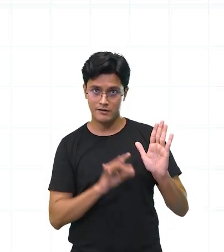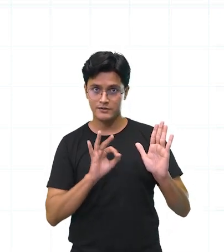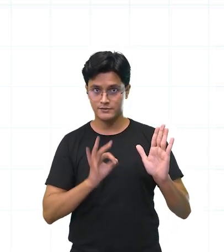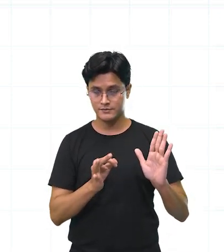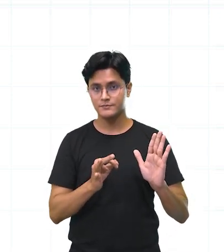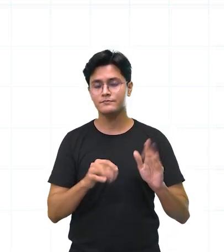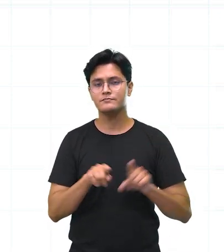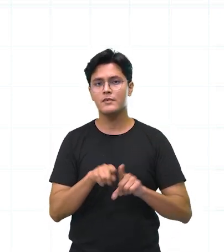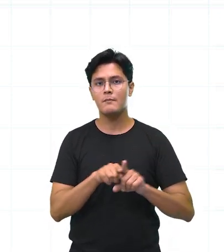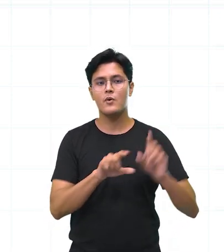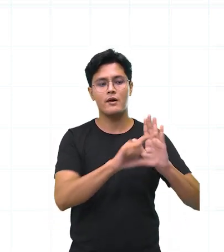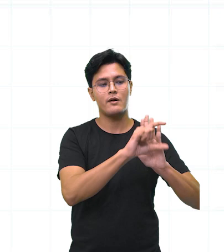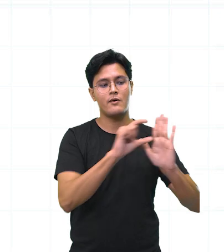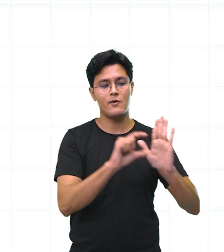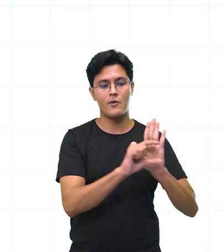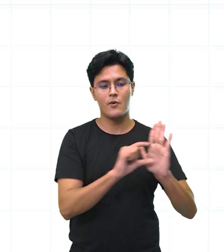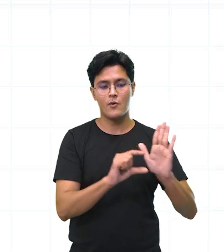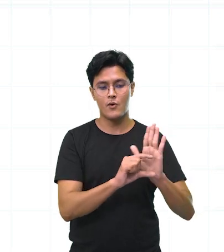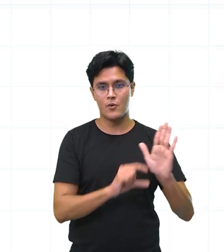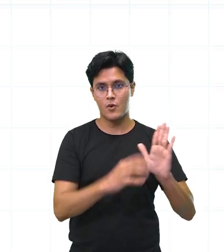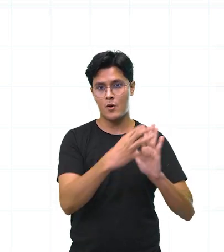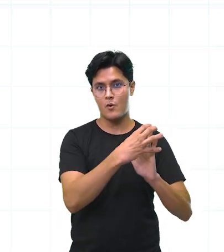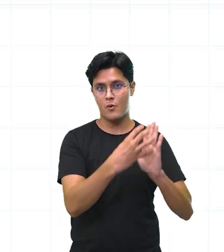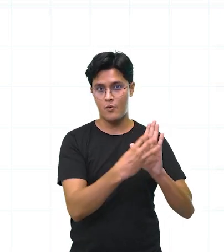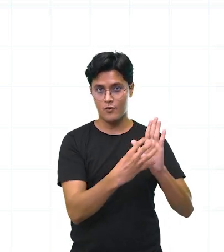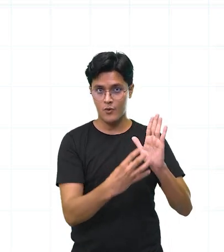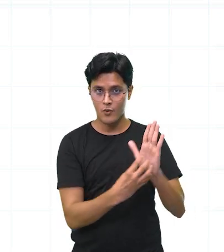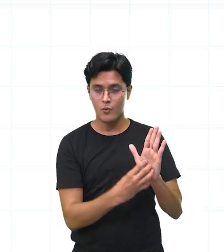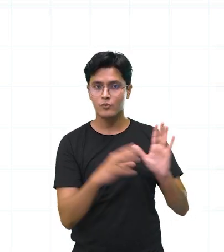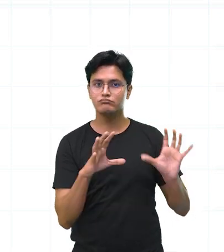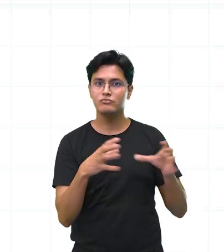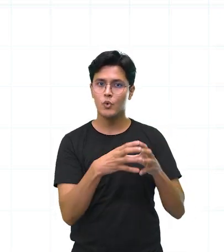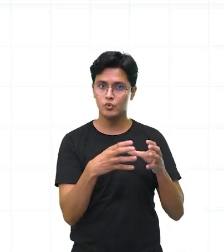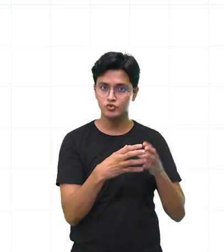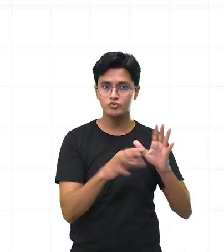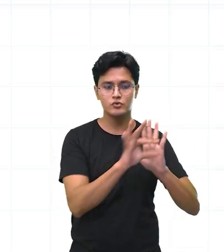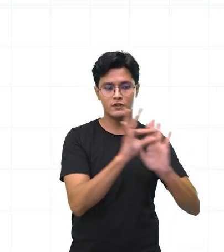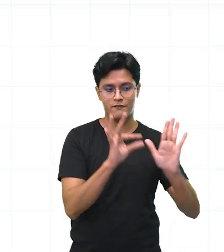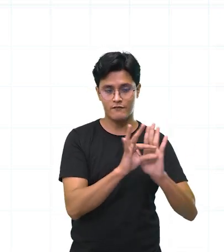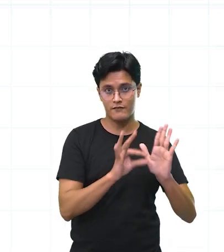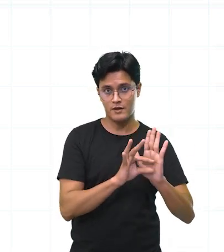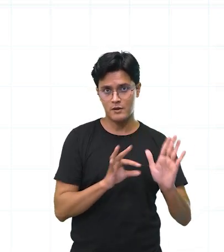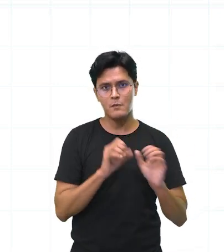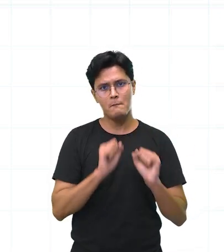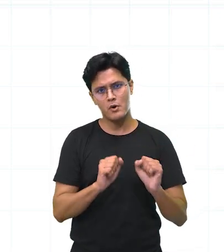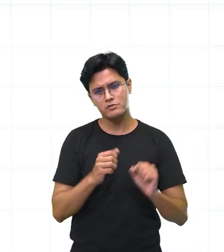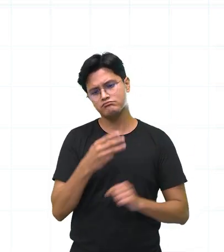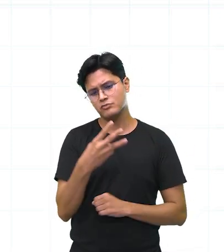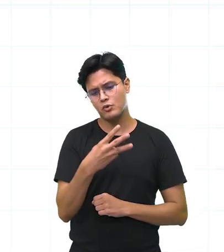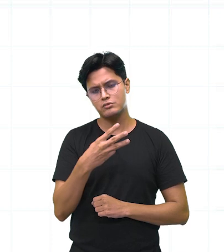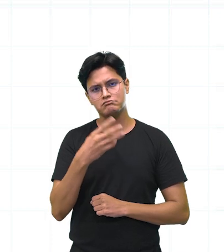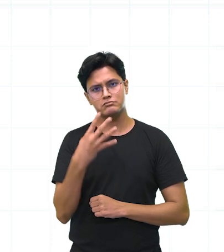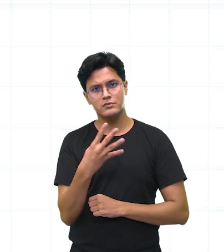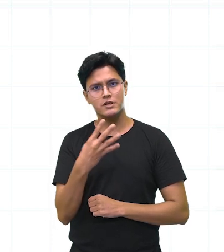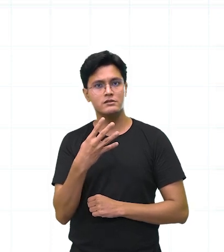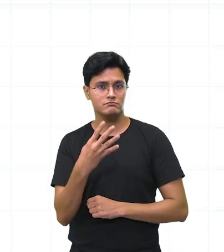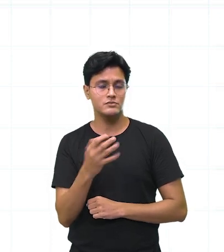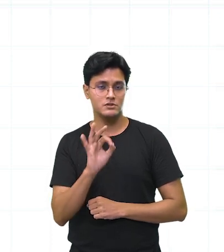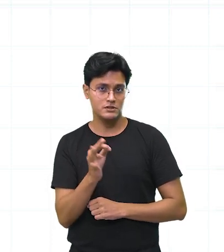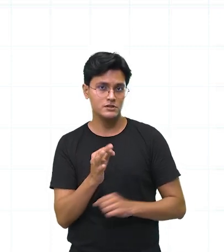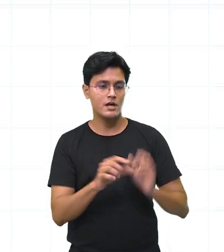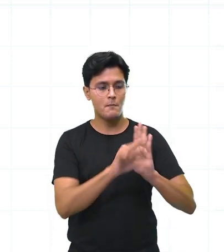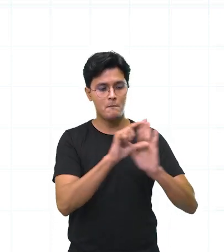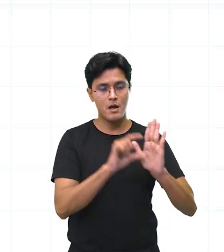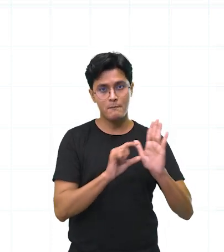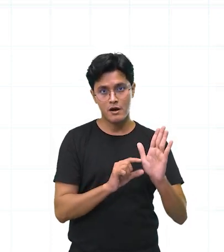a estrofe é o conjunto de versos. Uma estrofe, de repente, pode ter 2 versos, 3 versos, tá bom? Então,